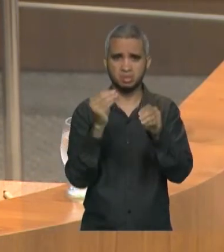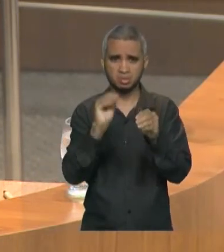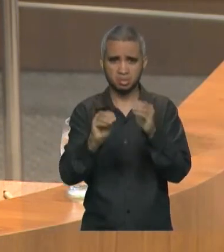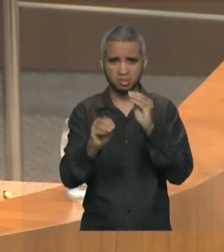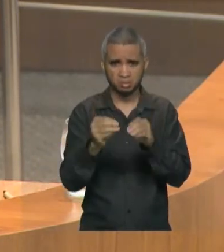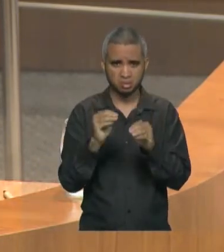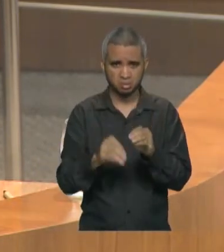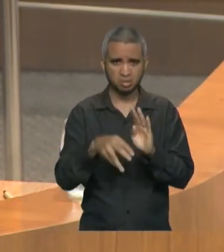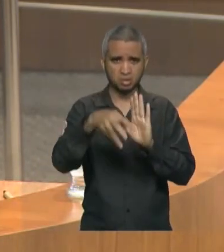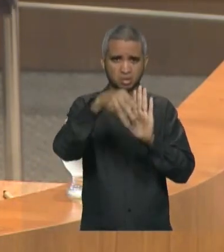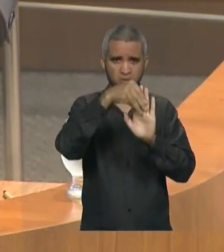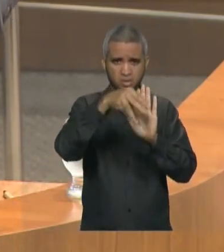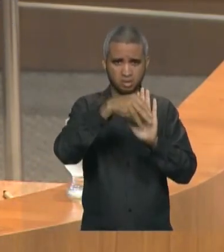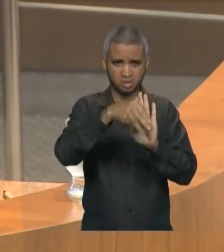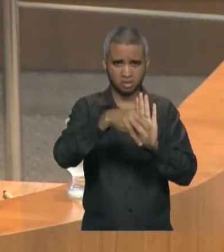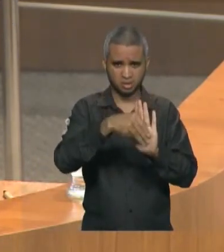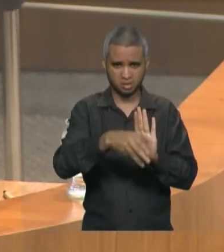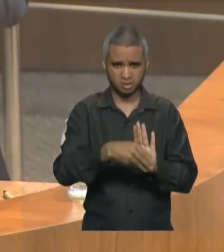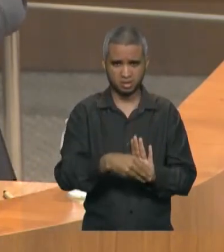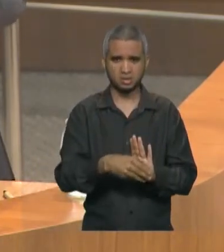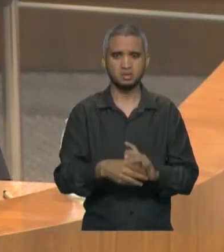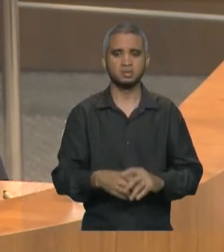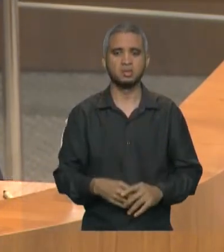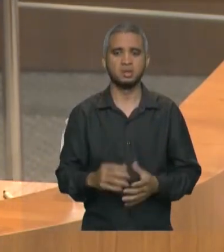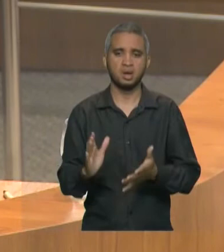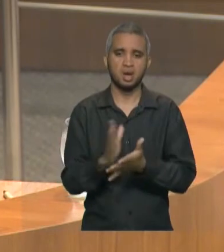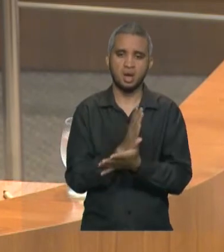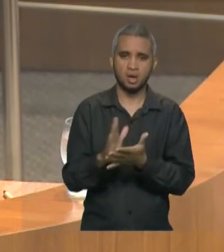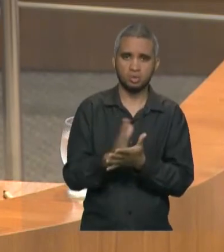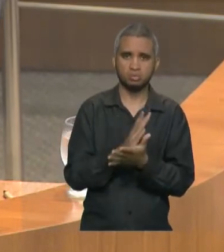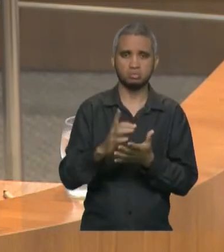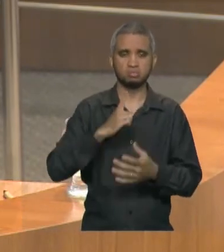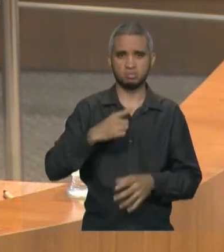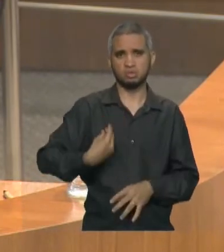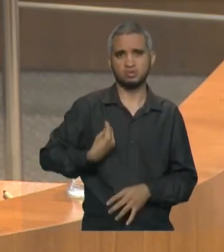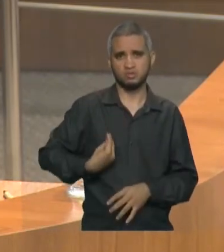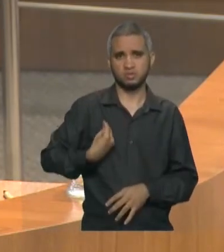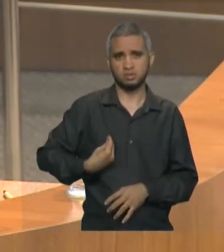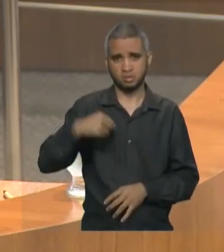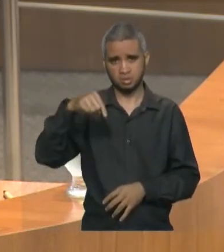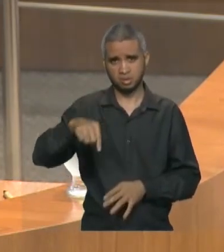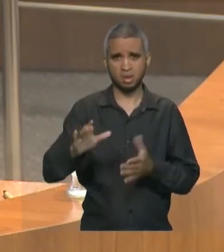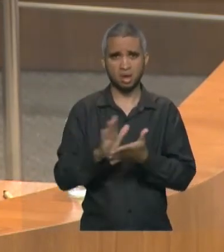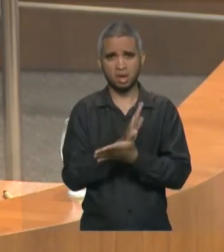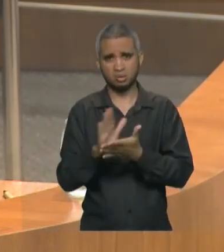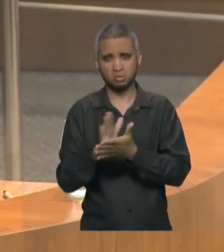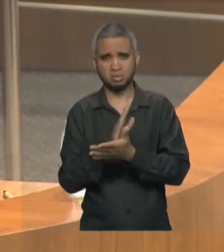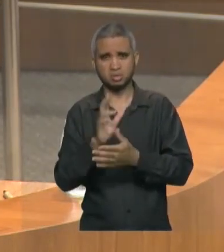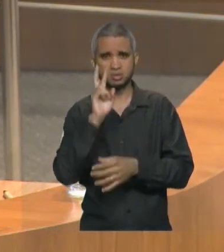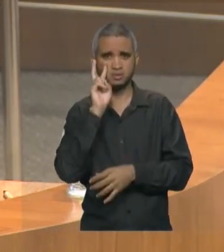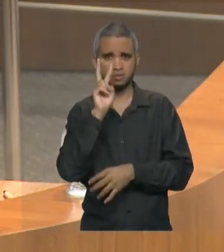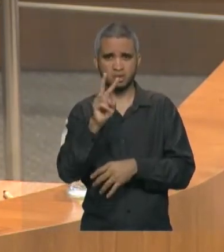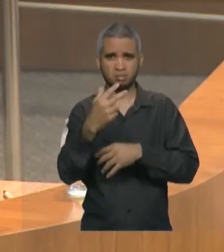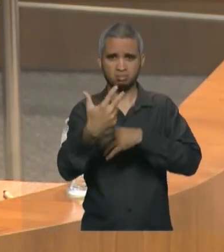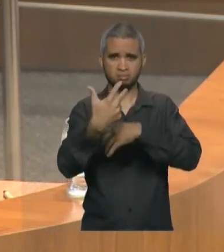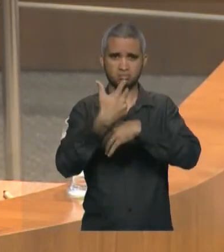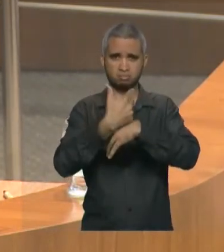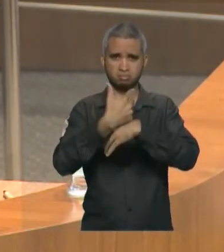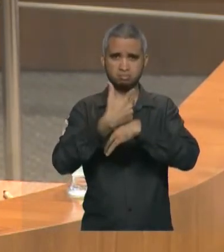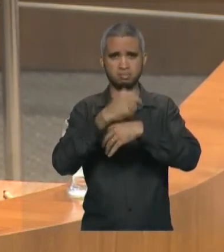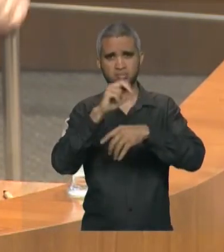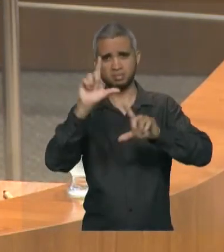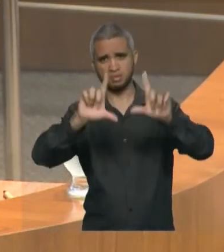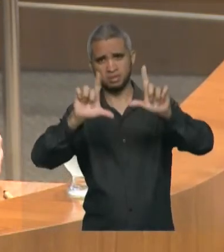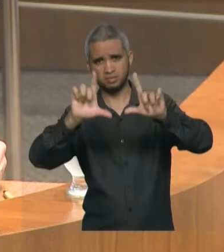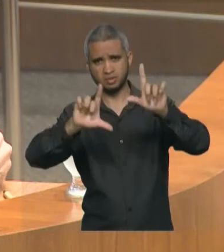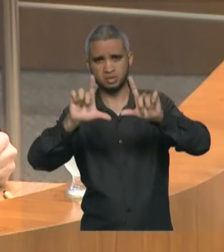emendas. São autores, alguns estão aqui, outros estão acompanhando pelo vídeo, pela televisão, e vão seguir cada passo.